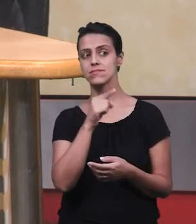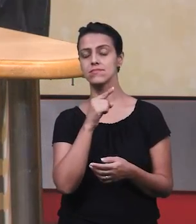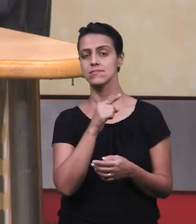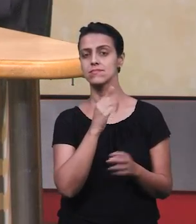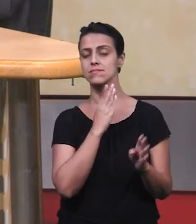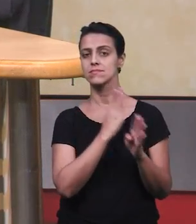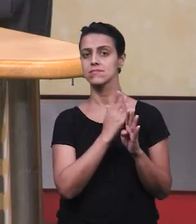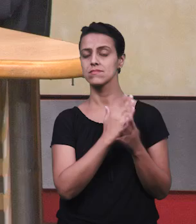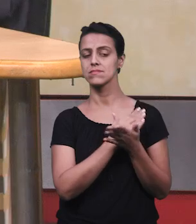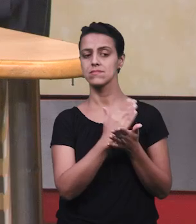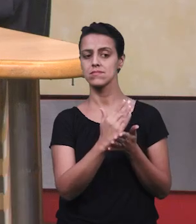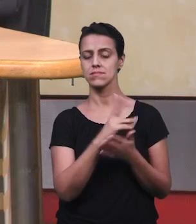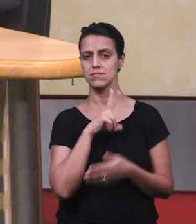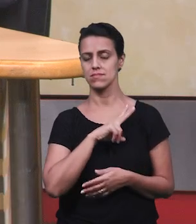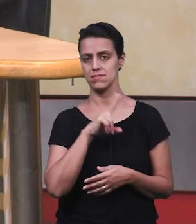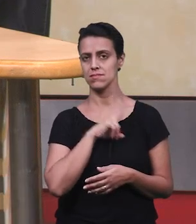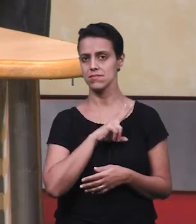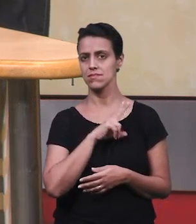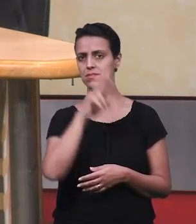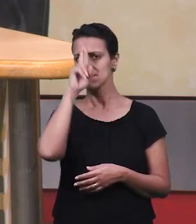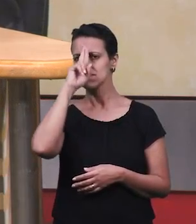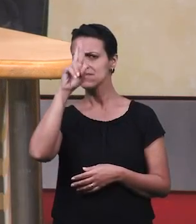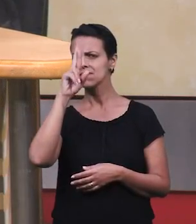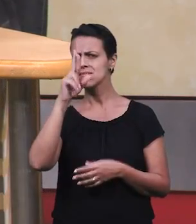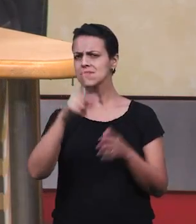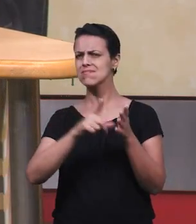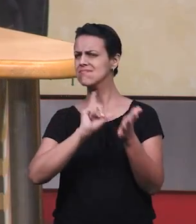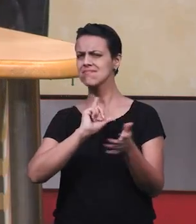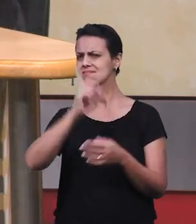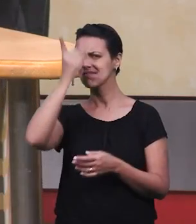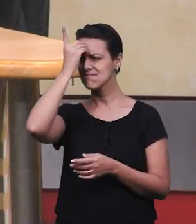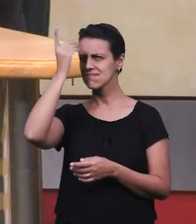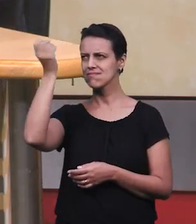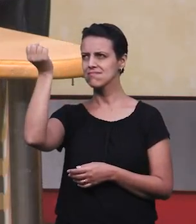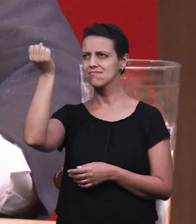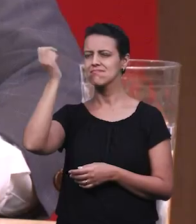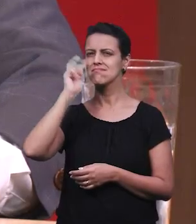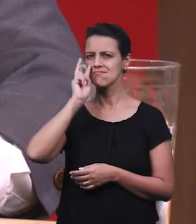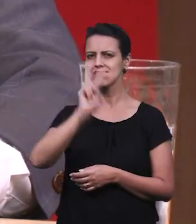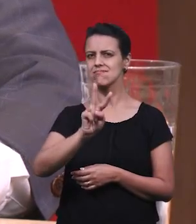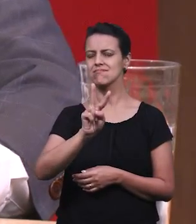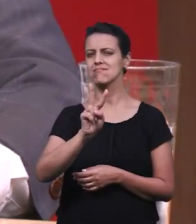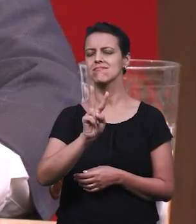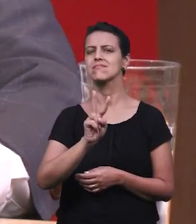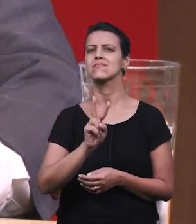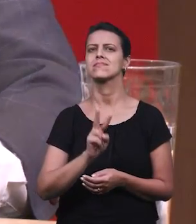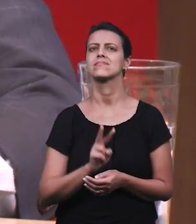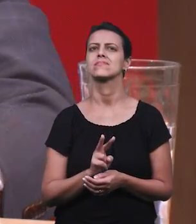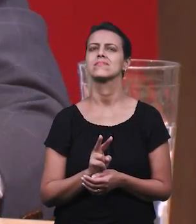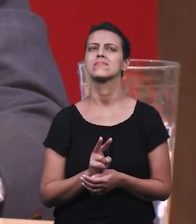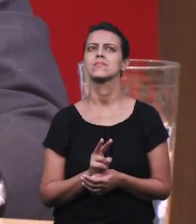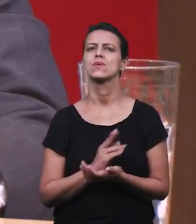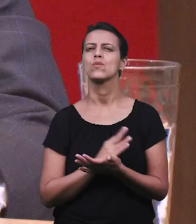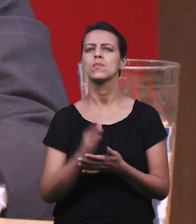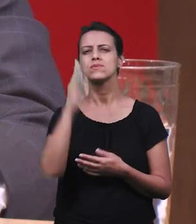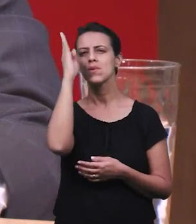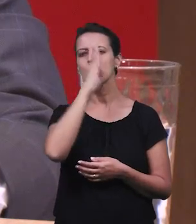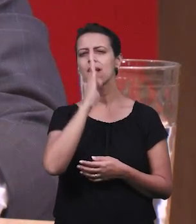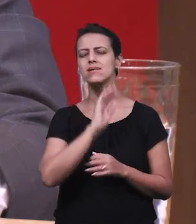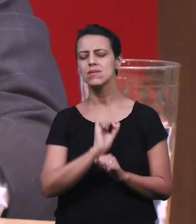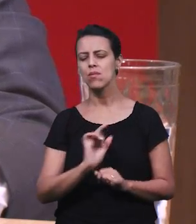senhor tinha dado uma visão, quando nós começamos a alcançar grande parte do Brasil, isso na